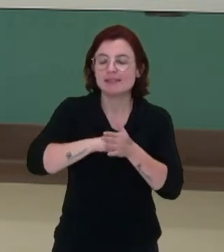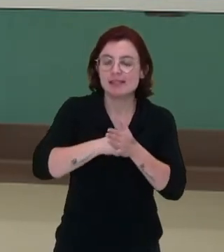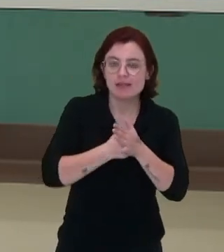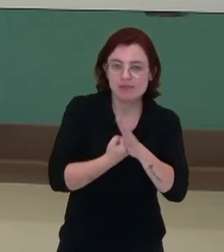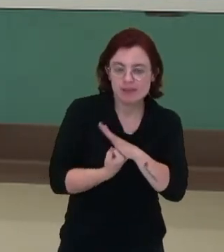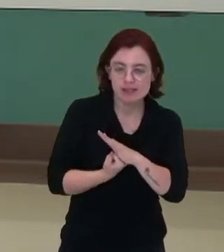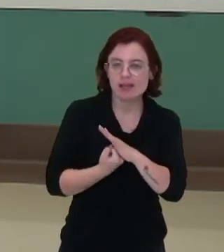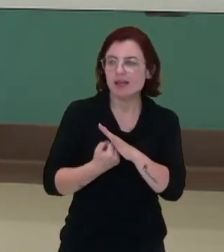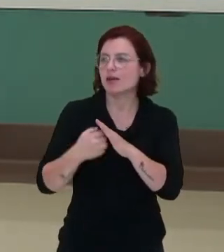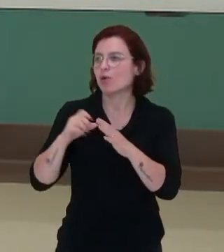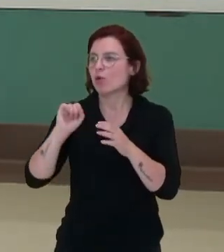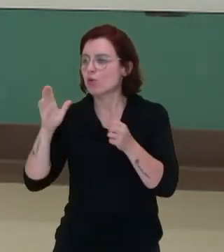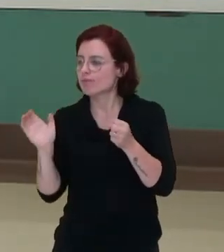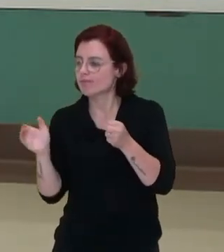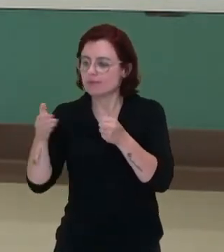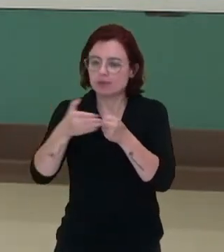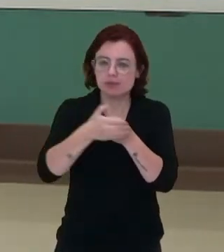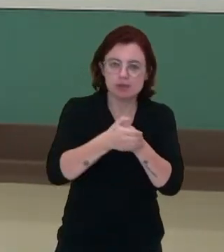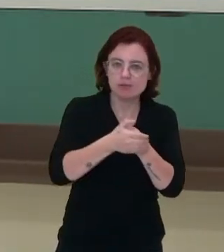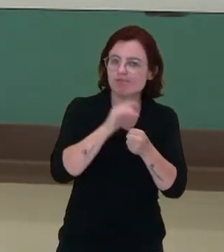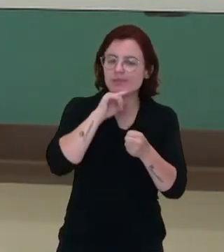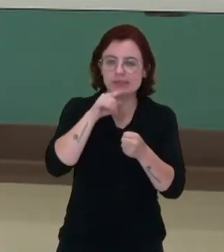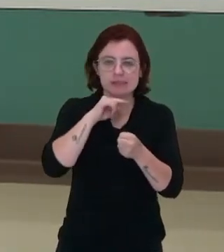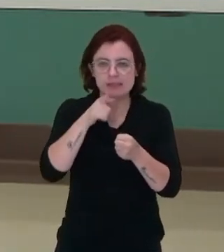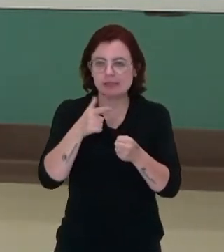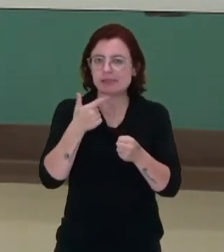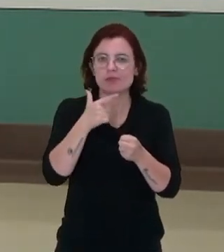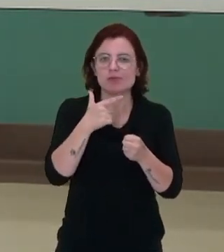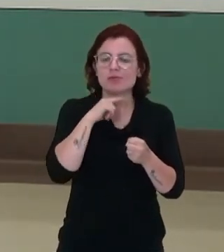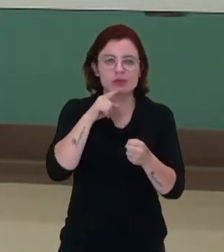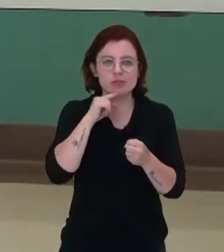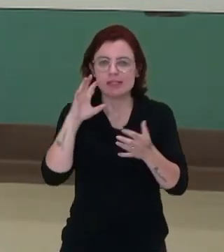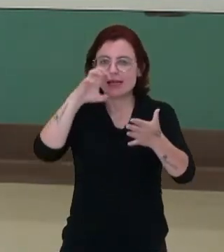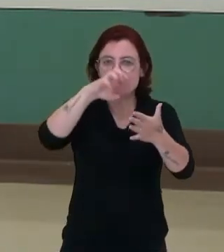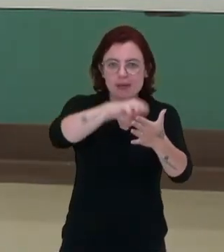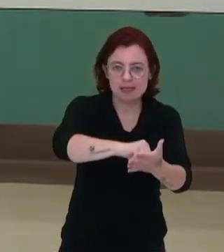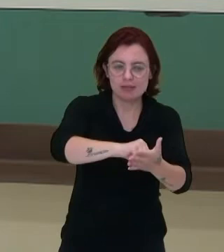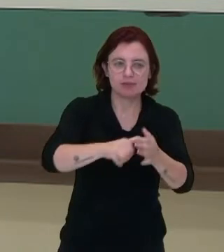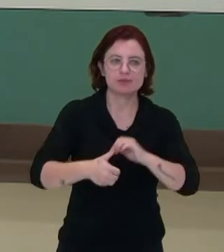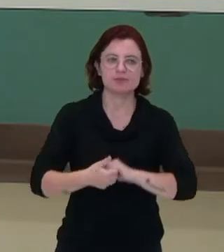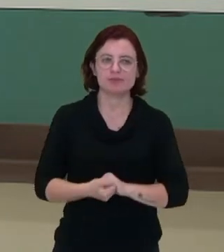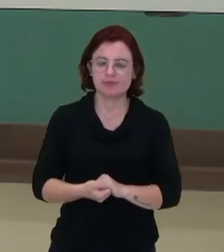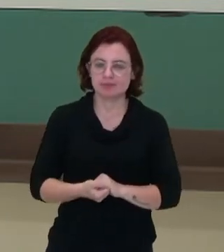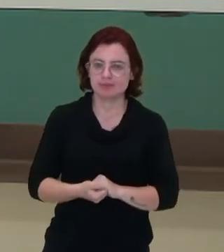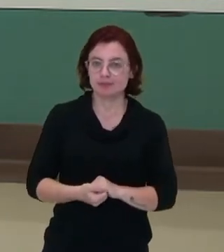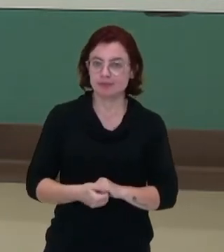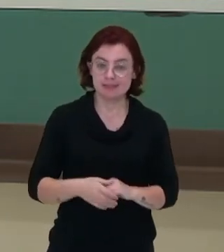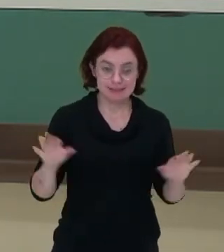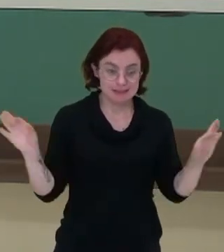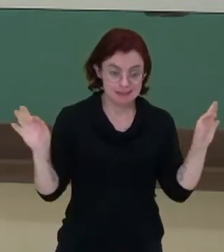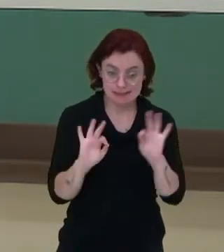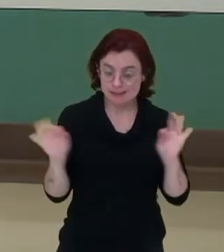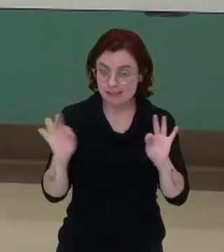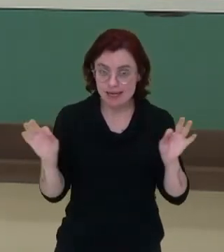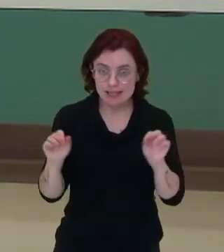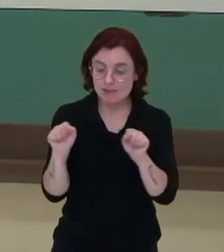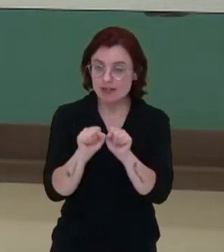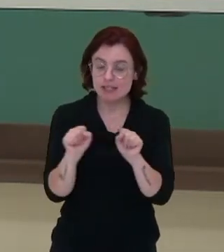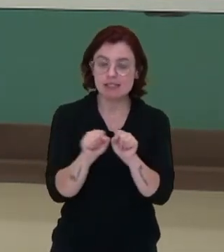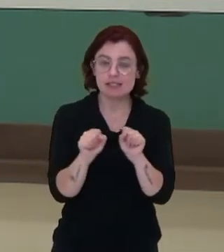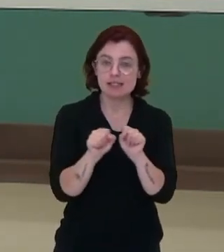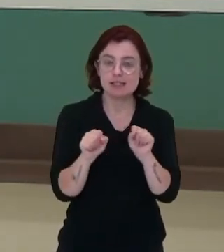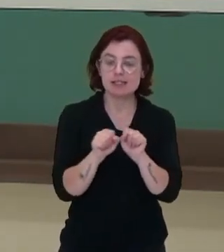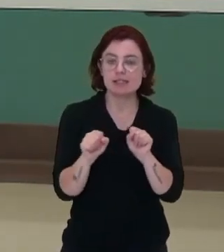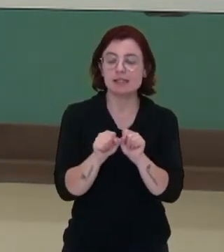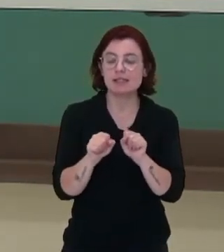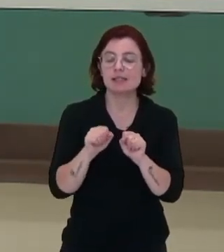outra peça e ele não consegue capturar a peça que está atacando ele. Ele não consegue fazer nenhuma daquelas jogadas